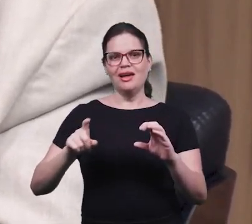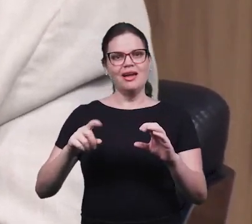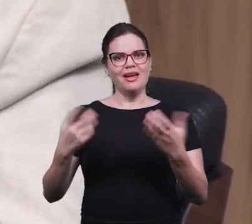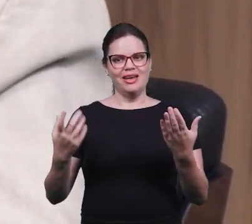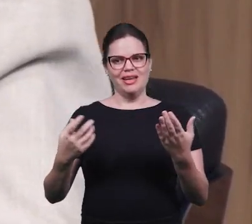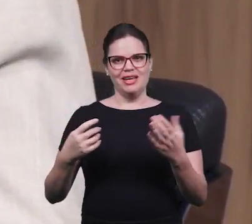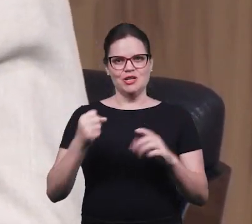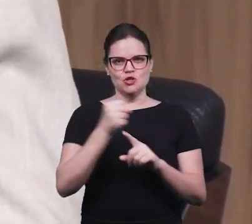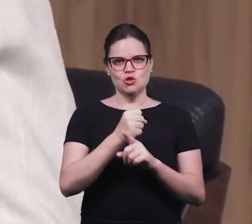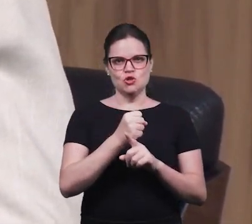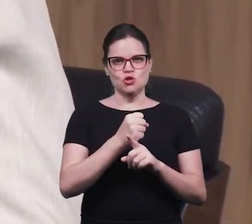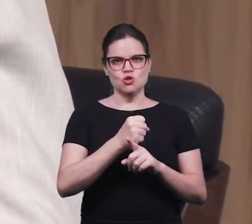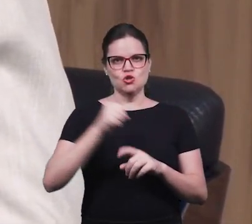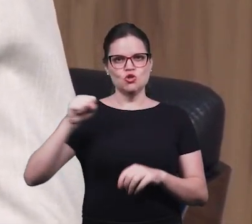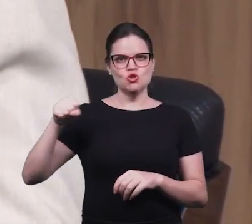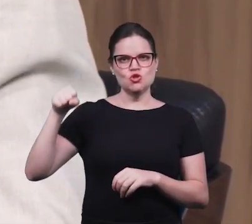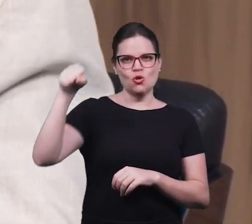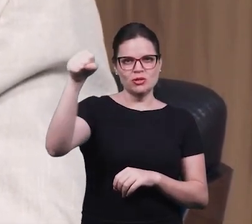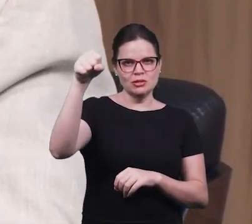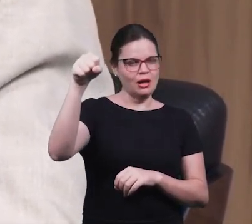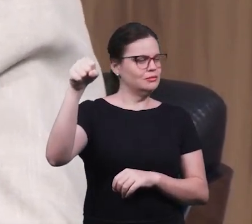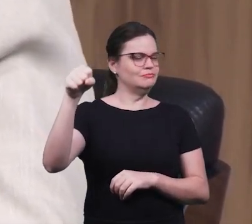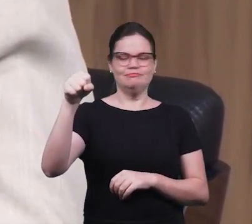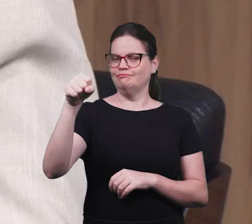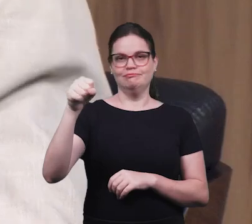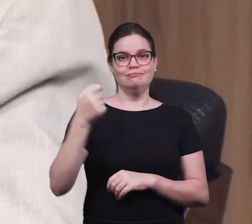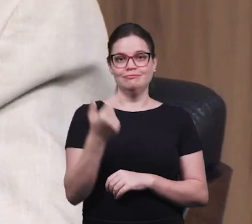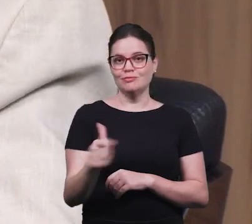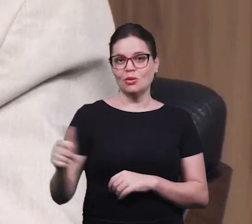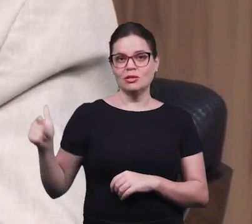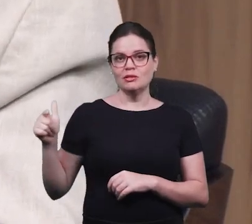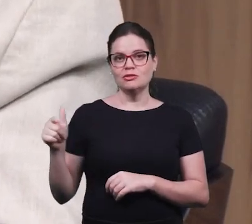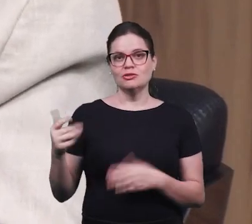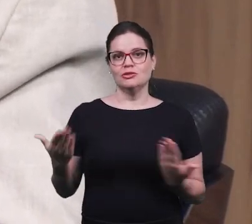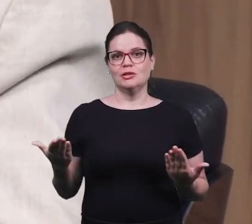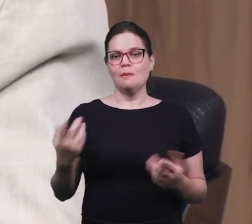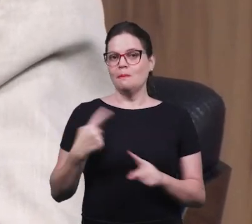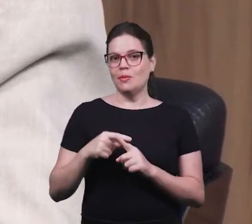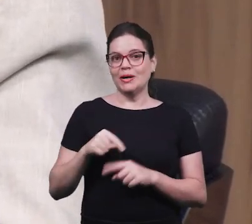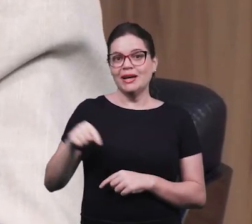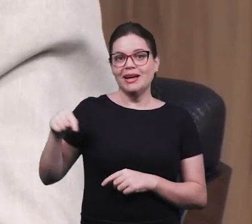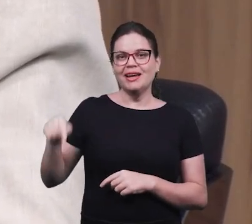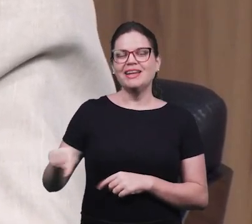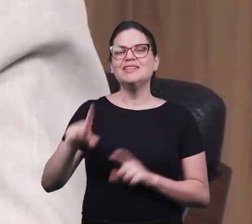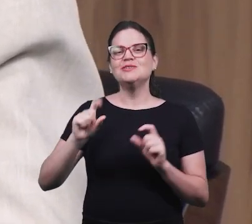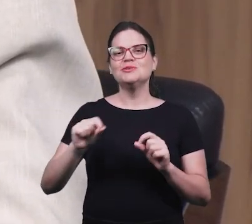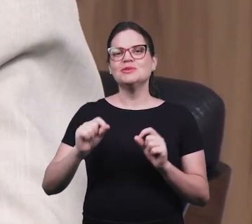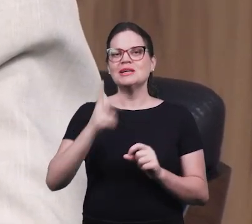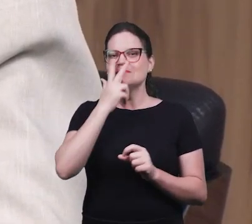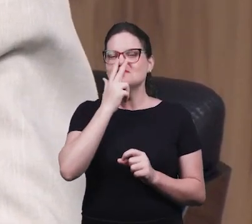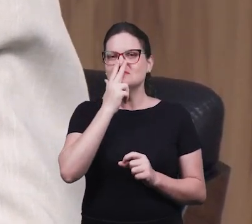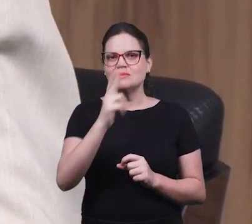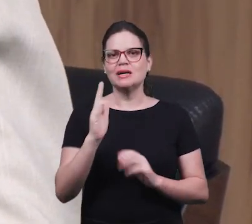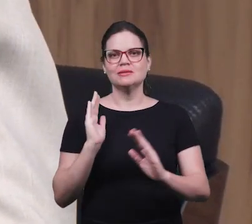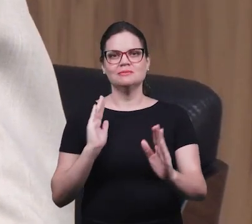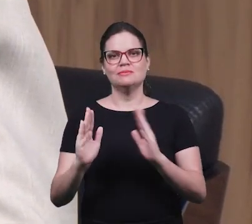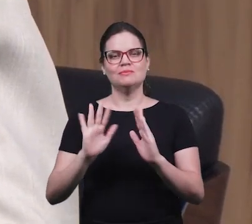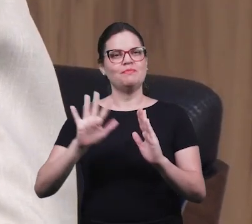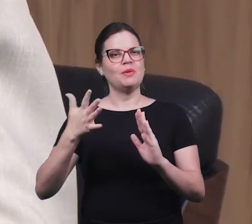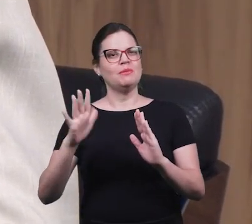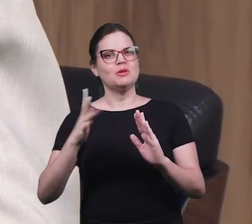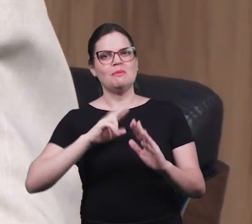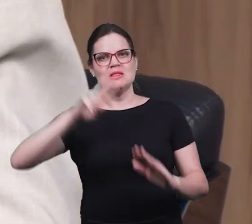E era a esperança de um mundo que estava revolto pelos 40, 50 milhões